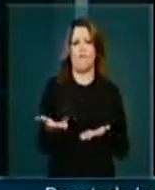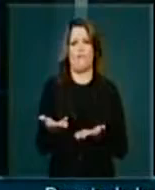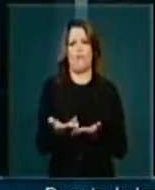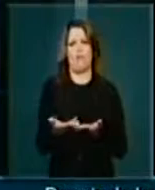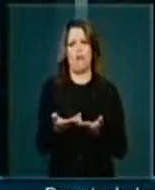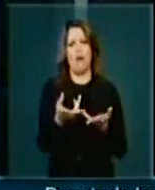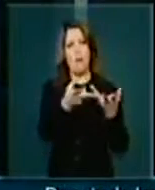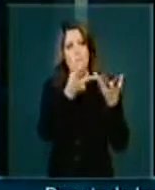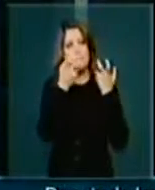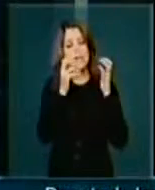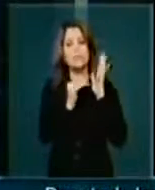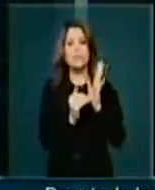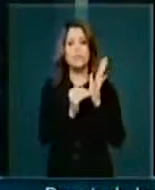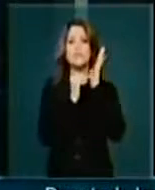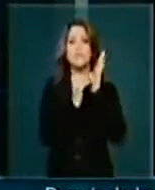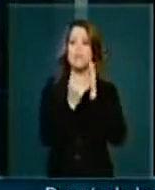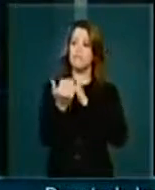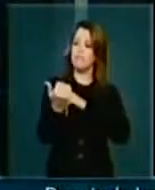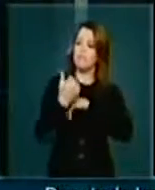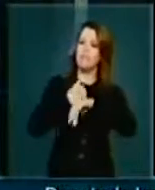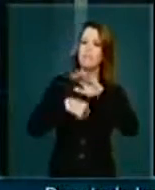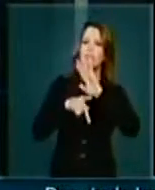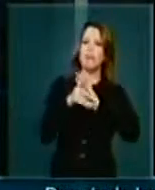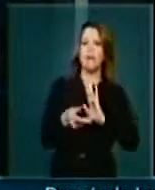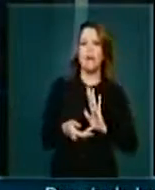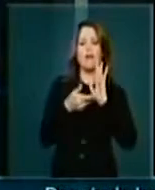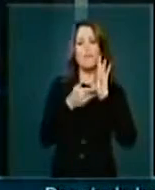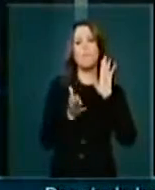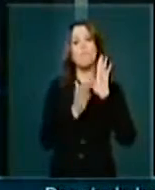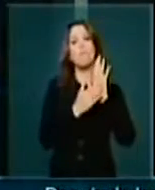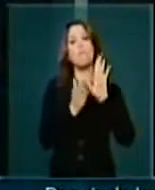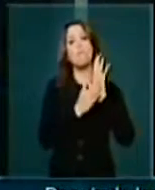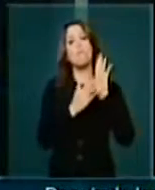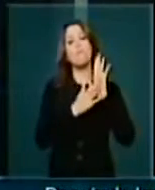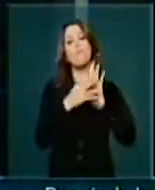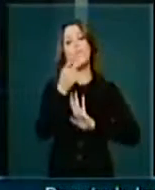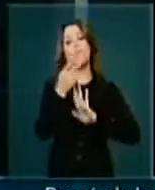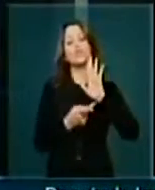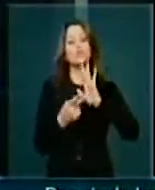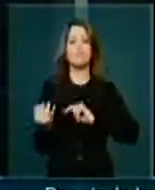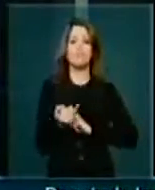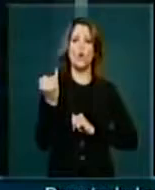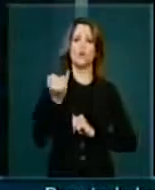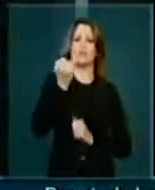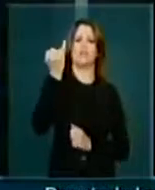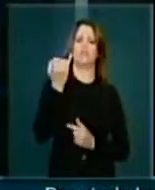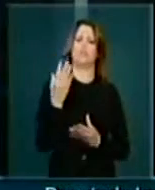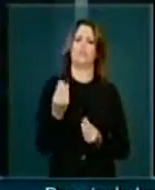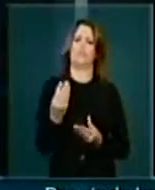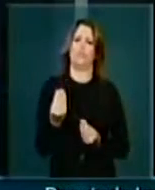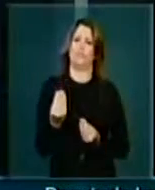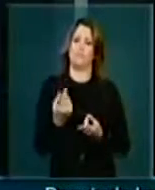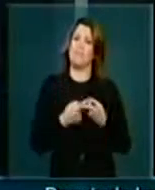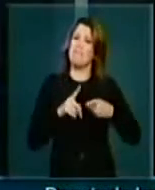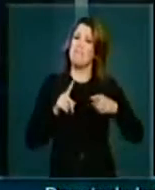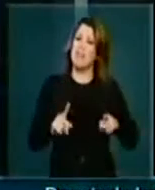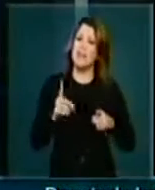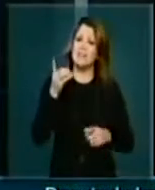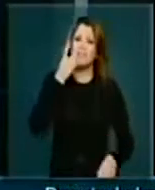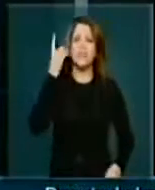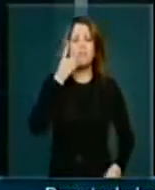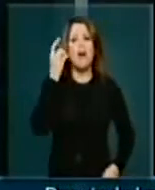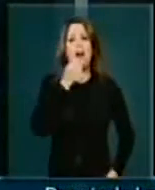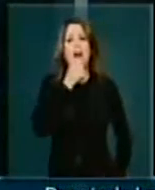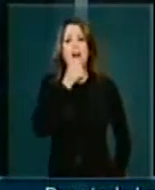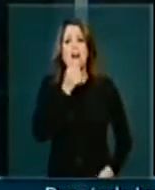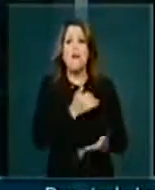o Senado Federal enviando para a Câmara proposta de projetos importantíssimos, mas que deputados